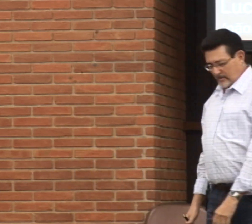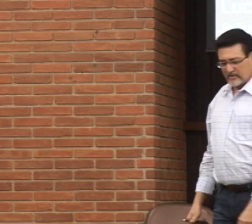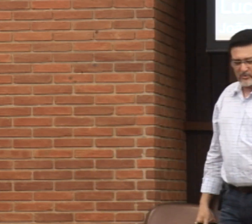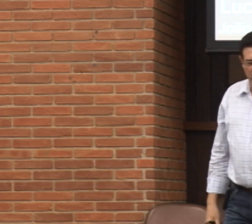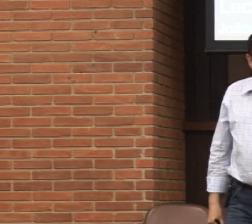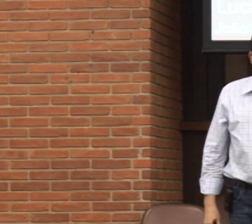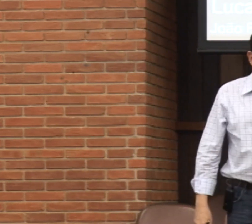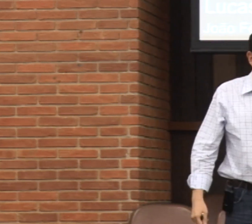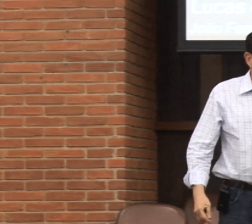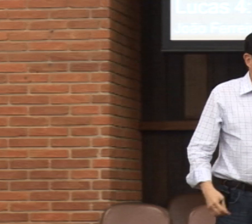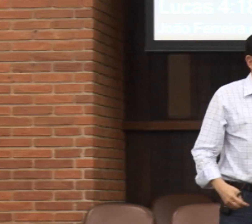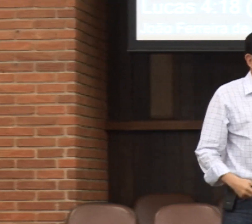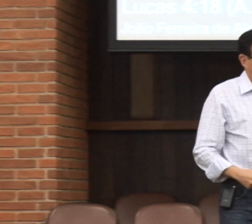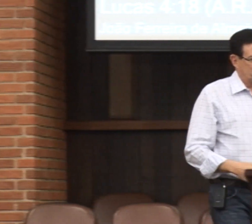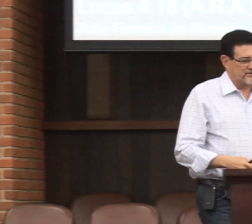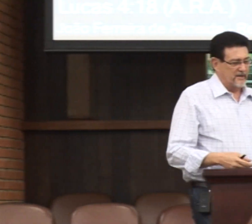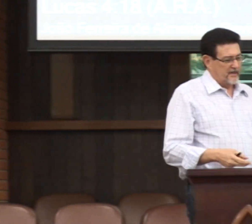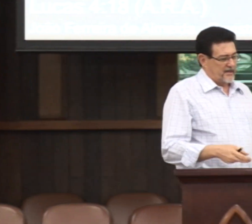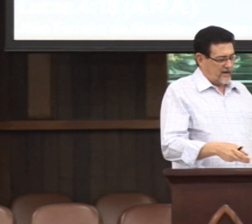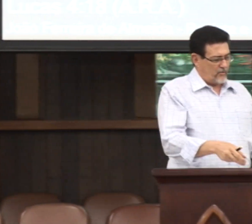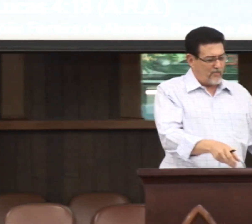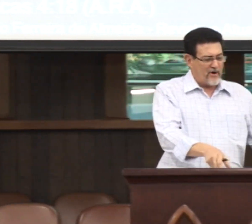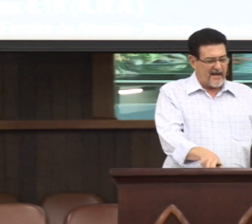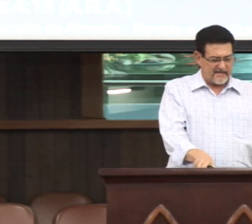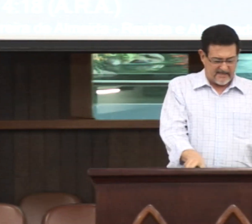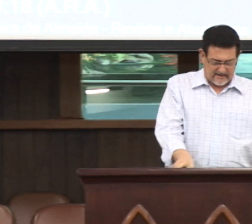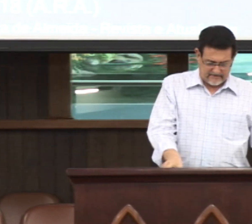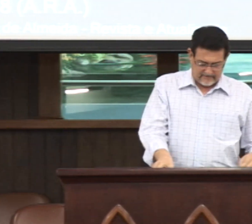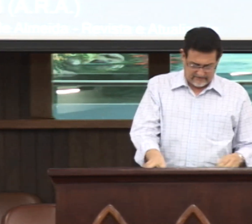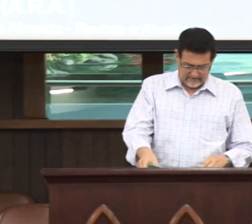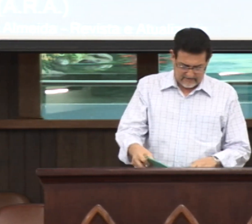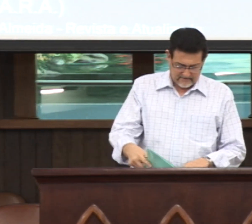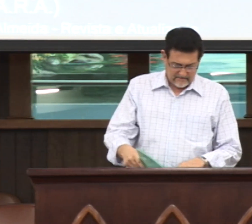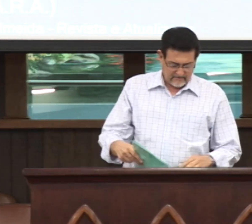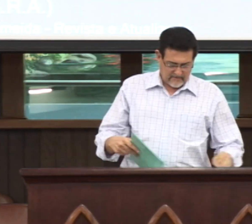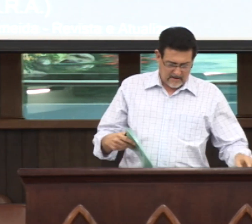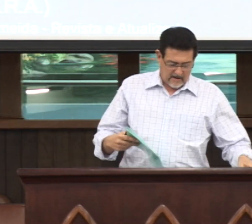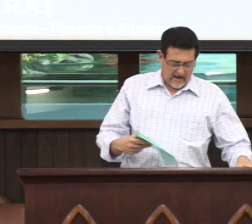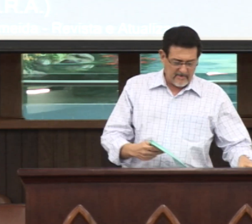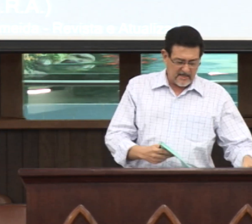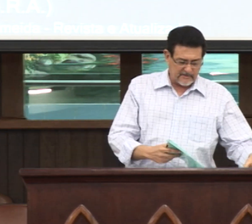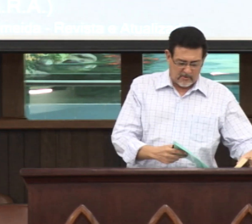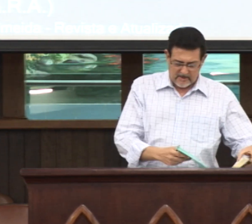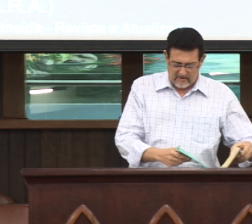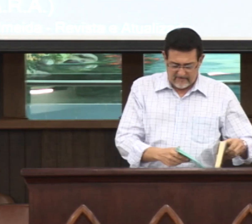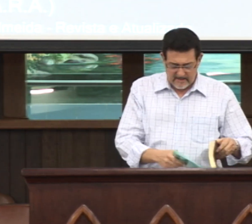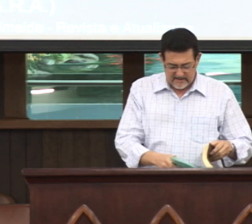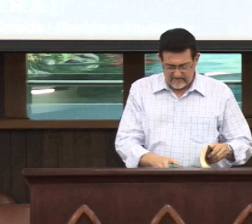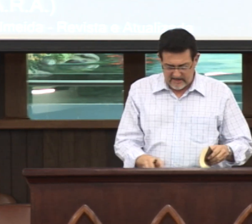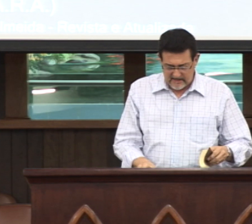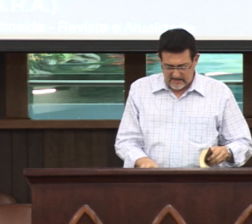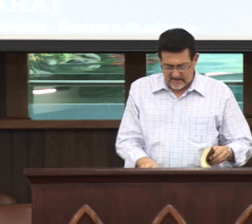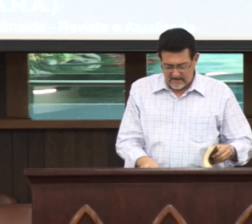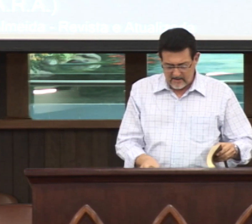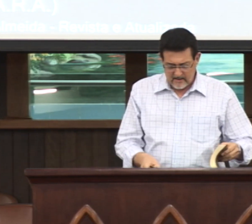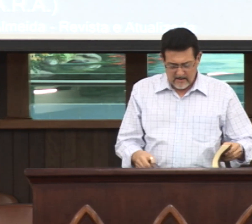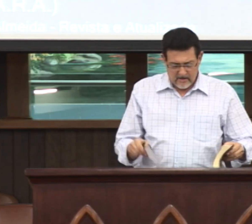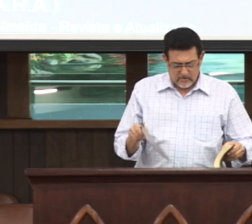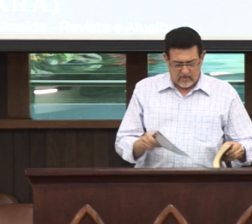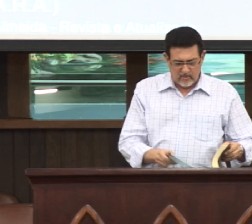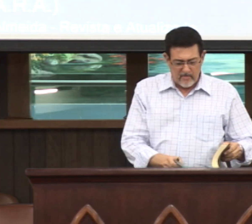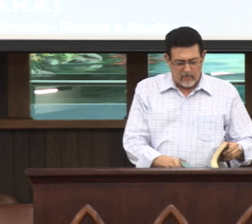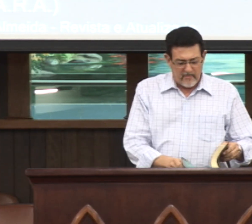quando eu descobri que eu sou um paralítico não como Anésia a minha esposa uma vez me disse